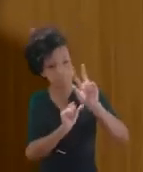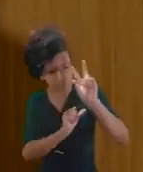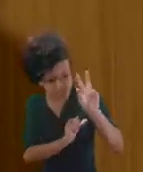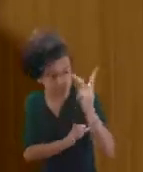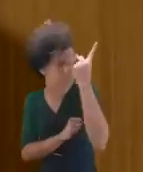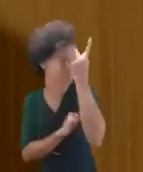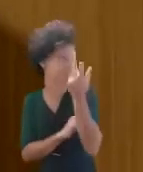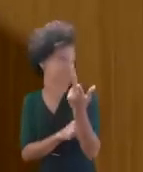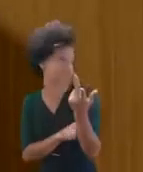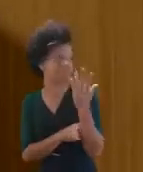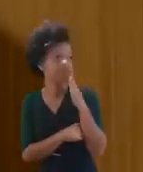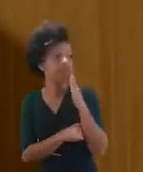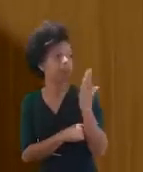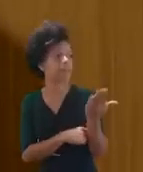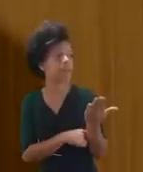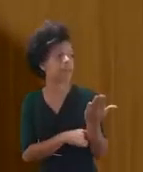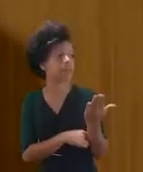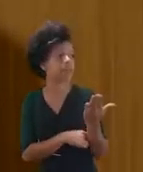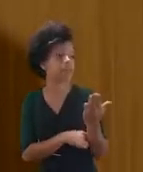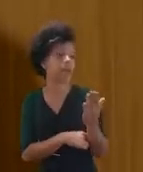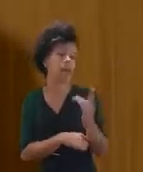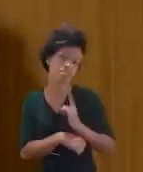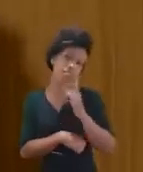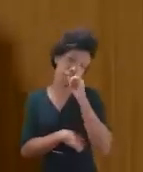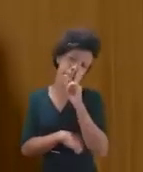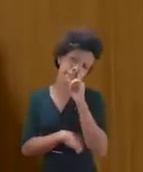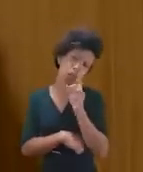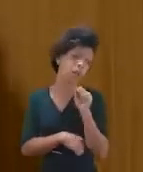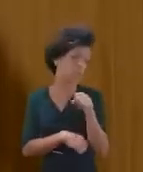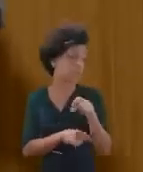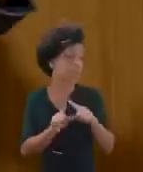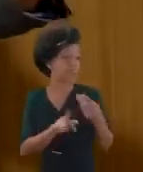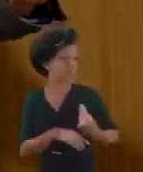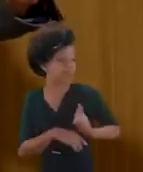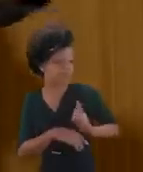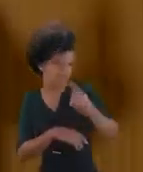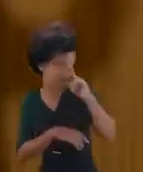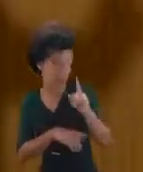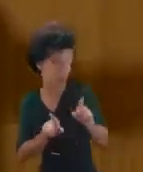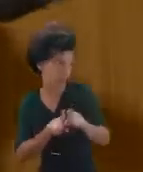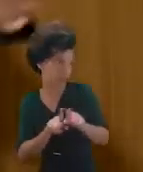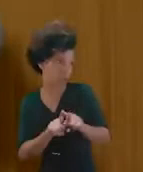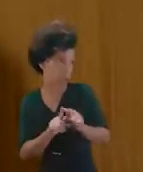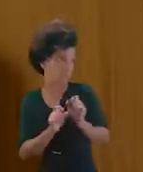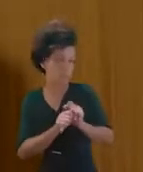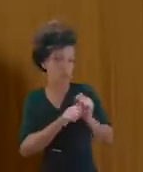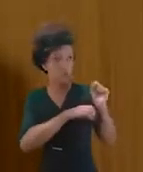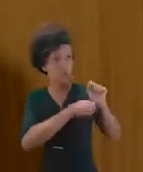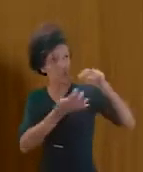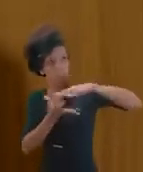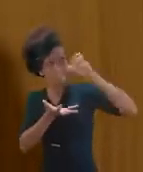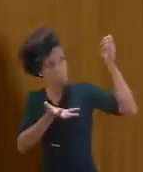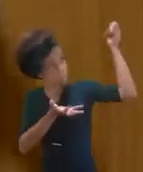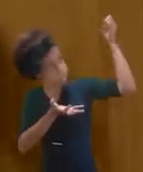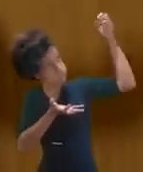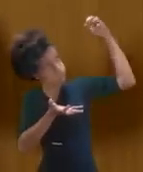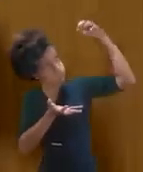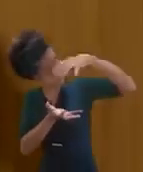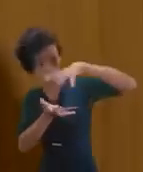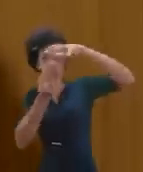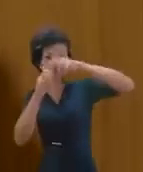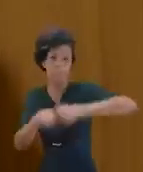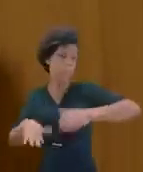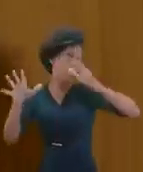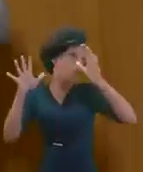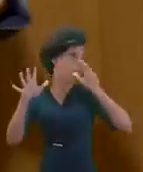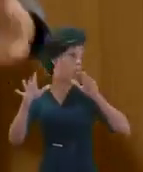da do ser humano cara tem risco tem mas a vida é um lixo eu não fazer um cometa agora de matar todo mundo não pode ver